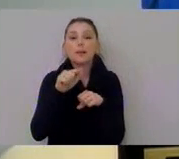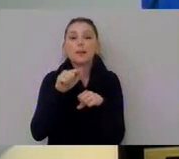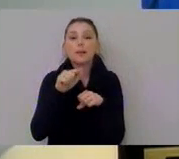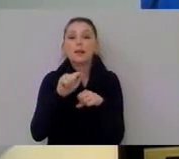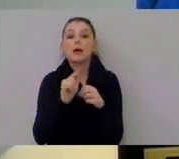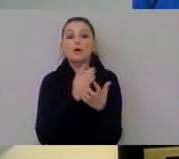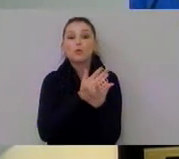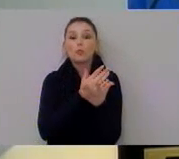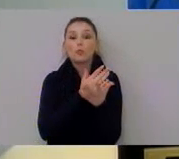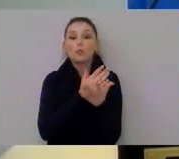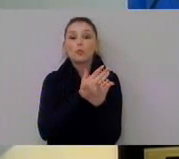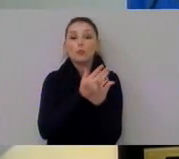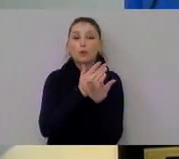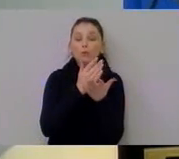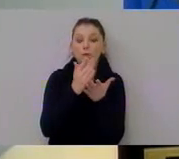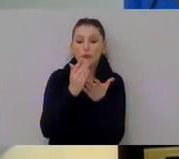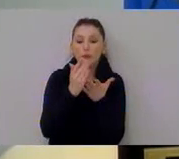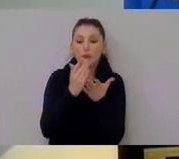foi aplicado.